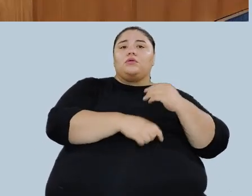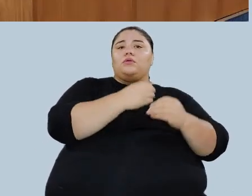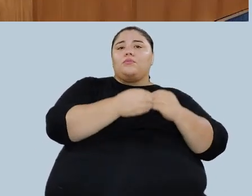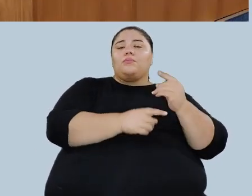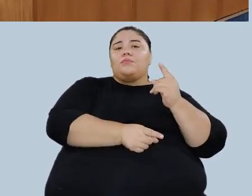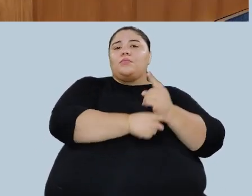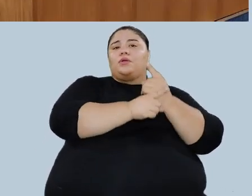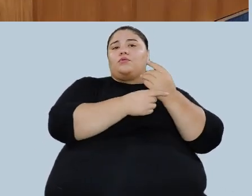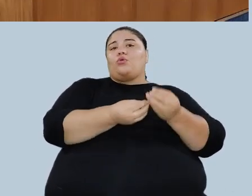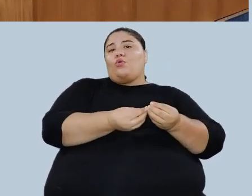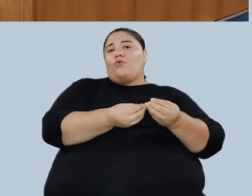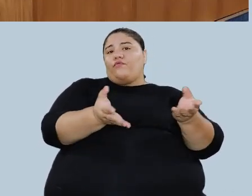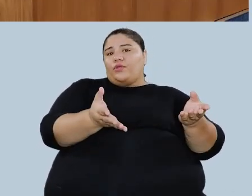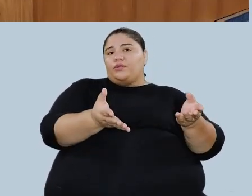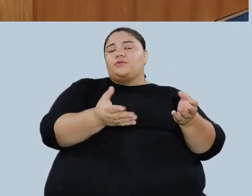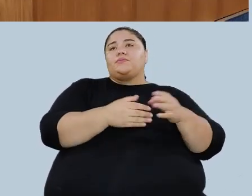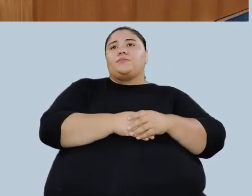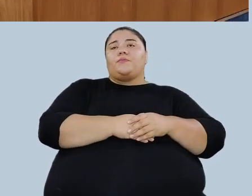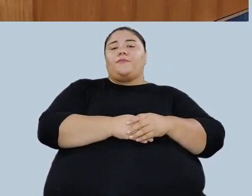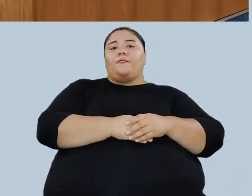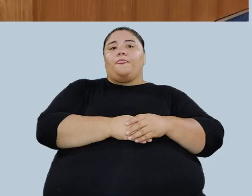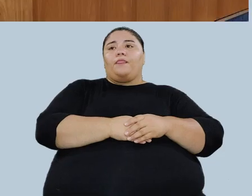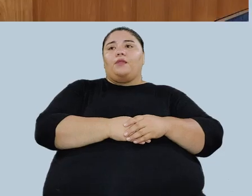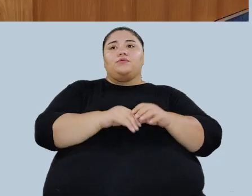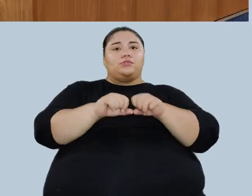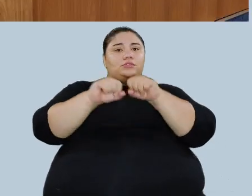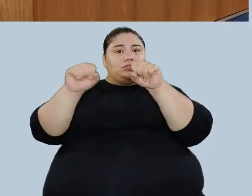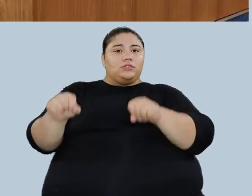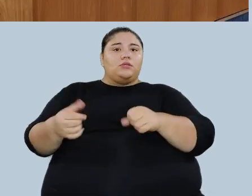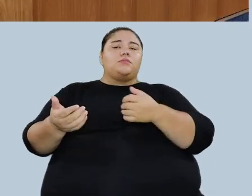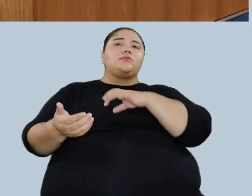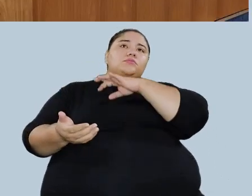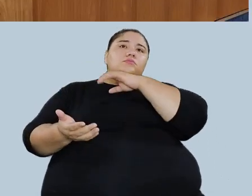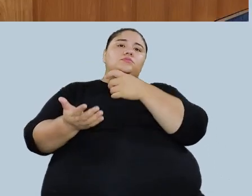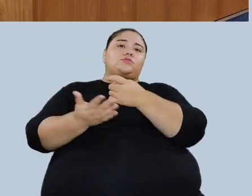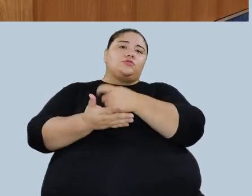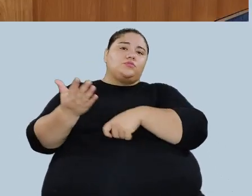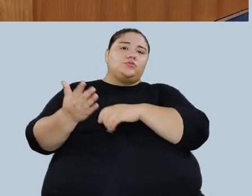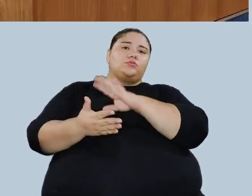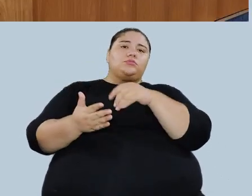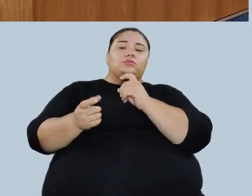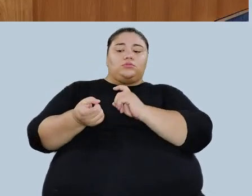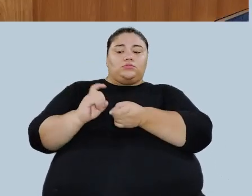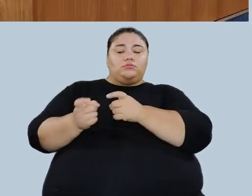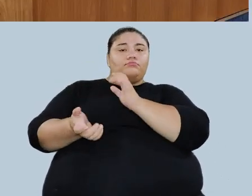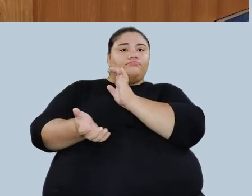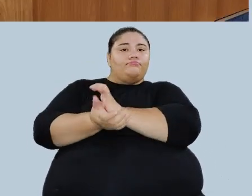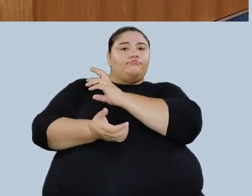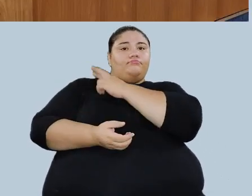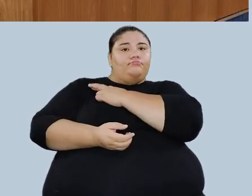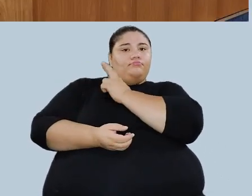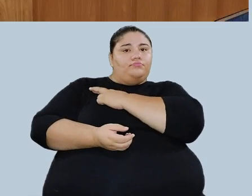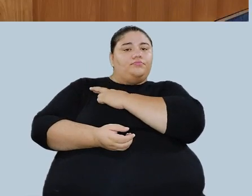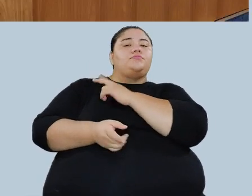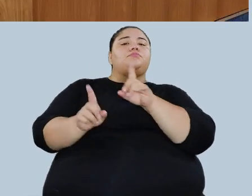meios de oferecer para o sistema tributário, né, no geral, aqui eu estou falando das administrações tributárias, e